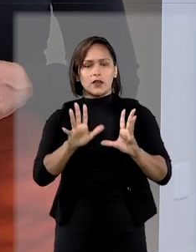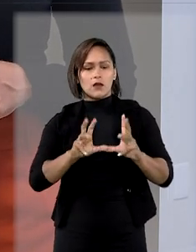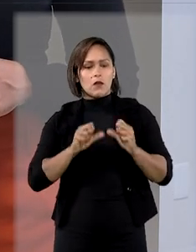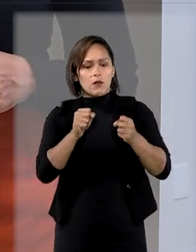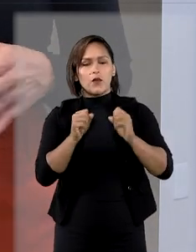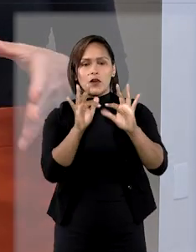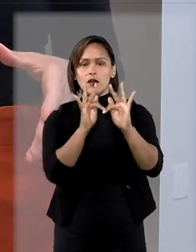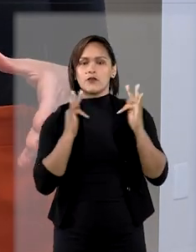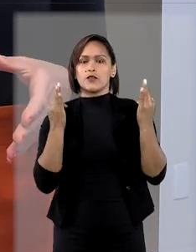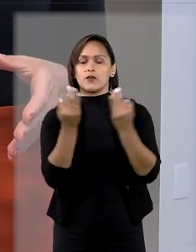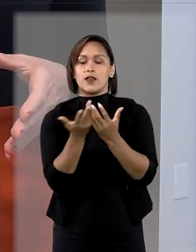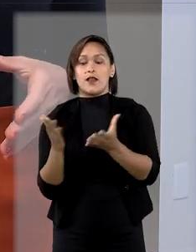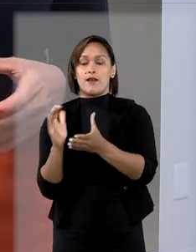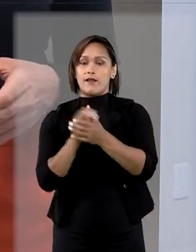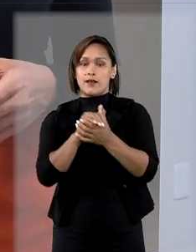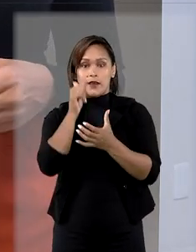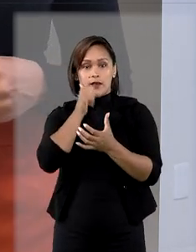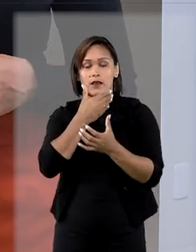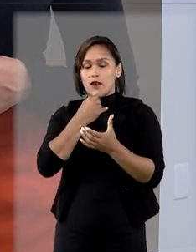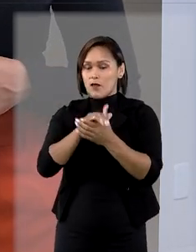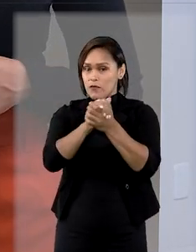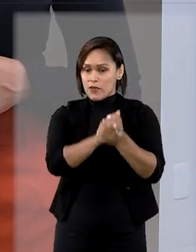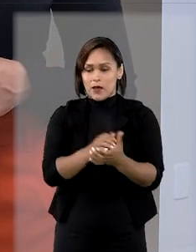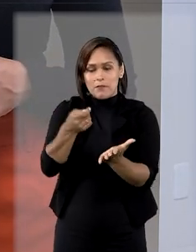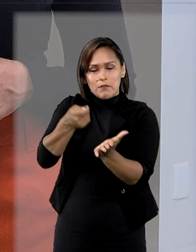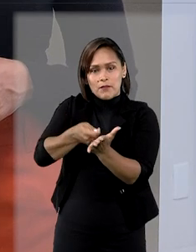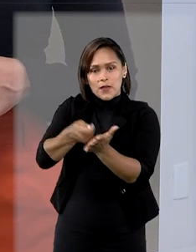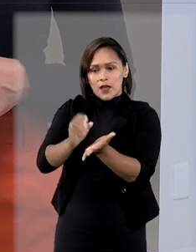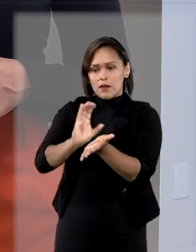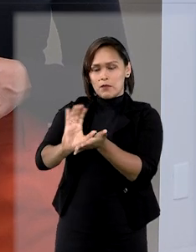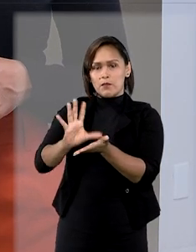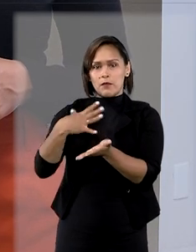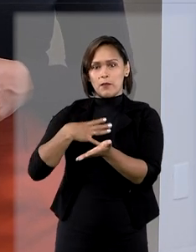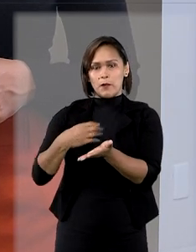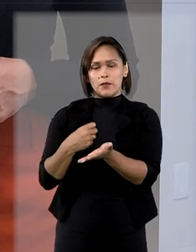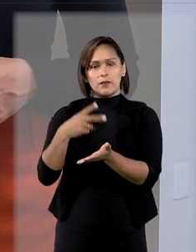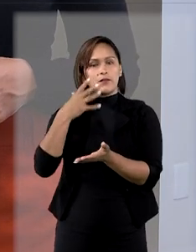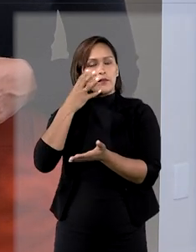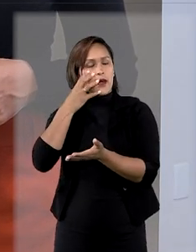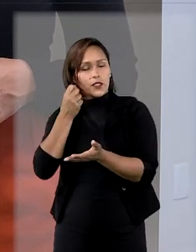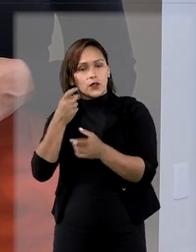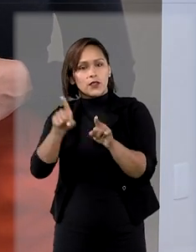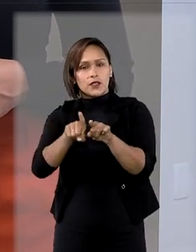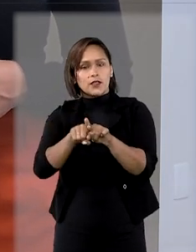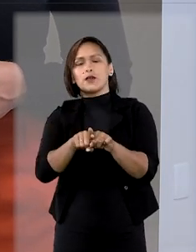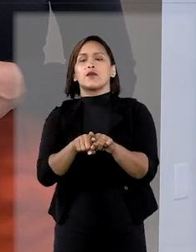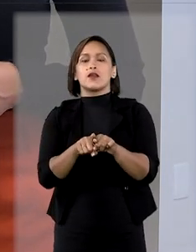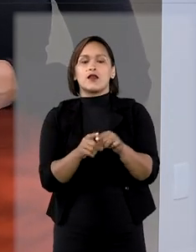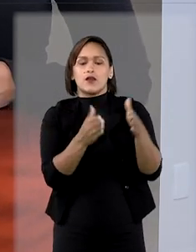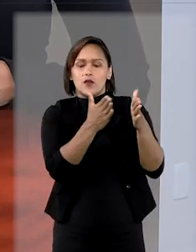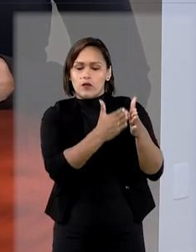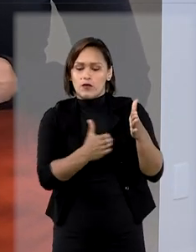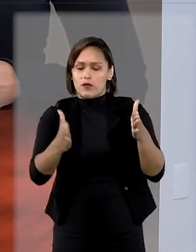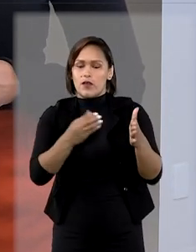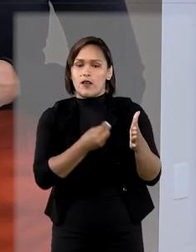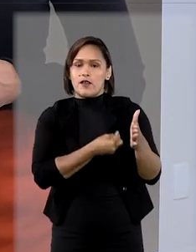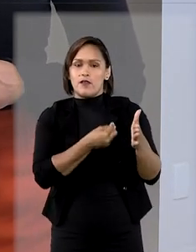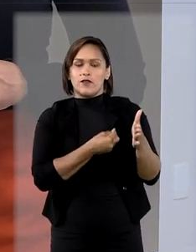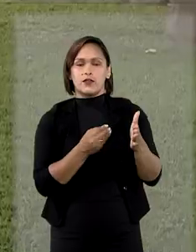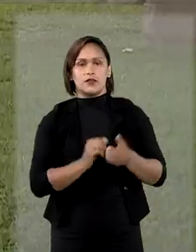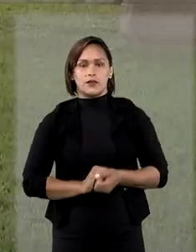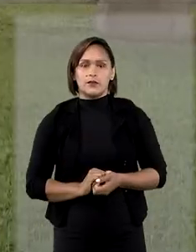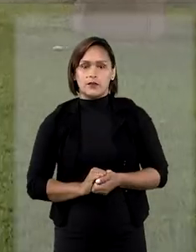poder familiar, casal terá de indenizar pessoa adotada por atos que inviabilizaram a manutenção da